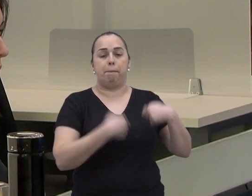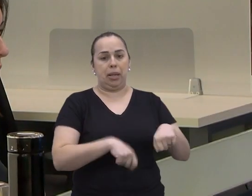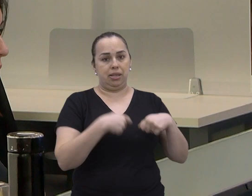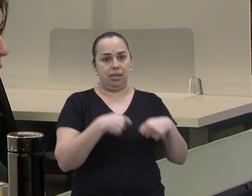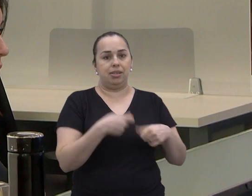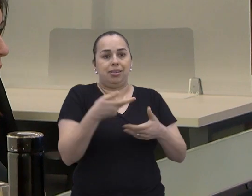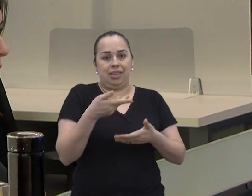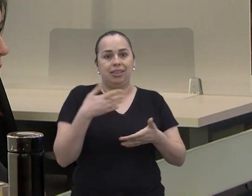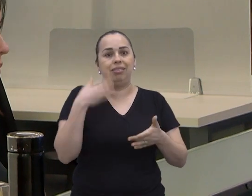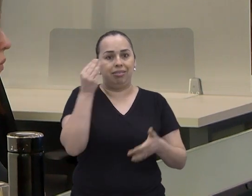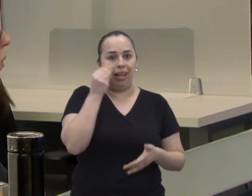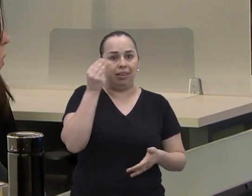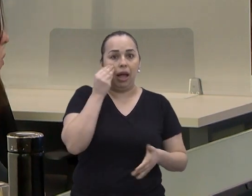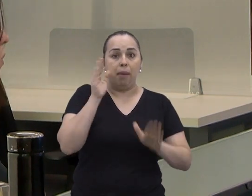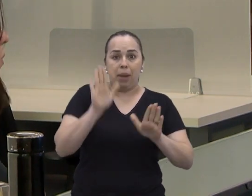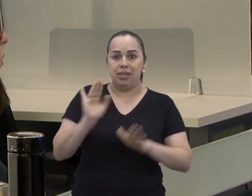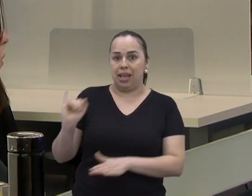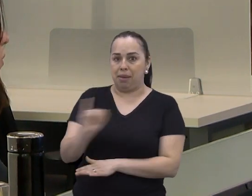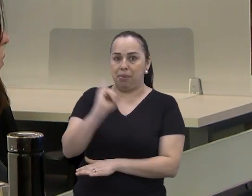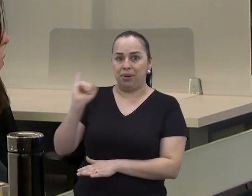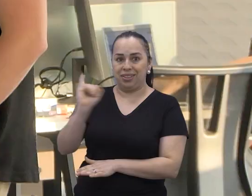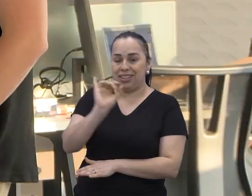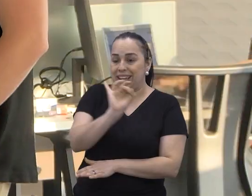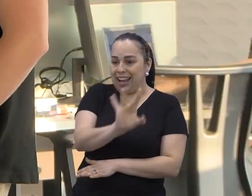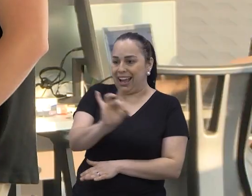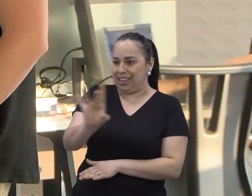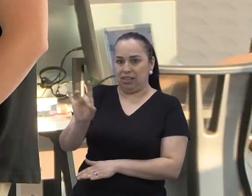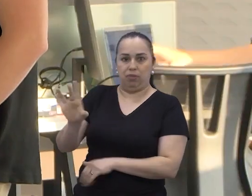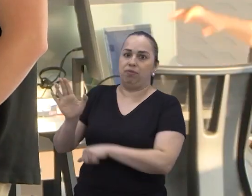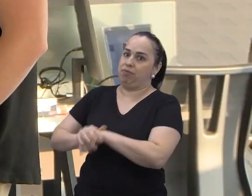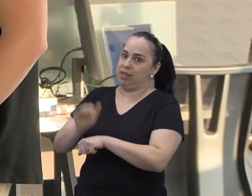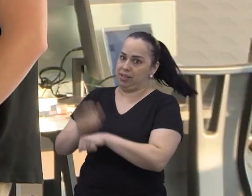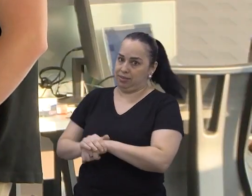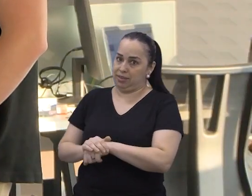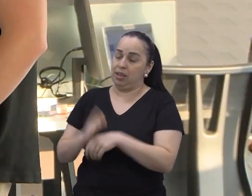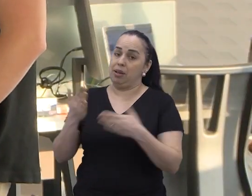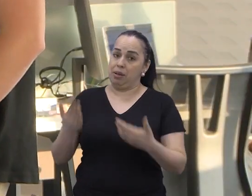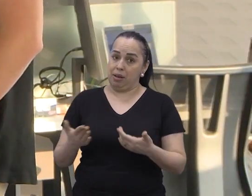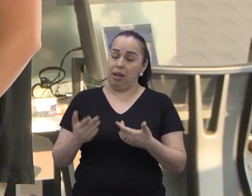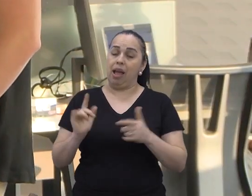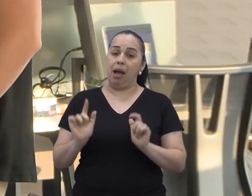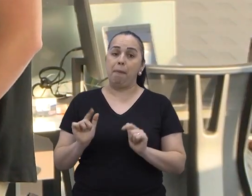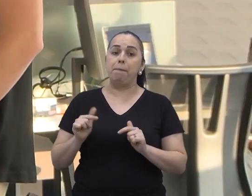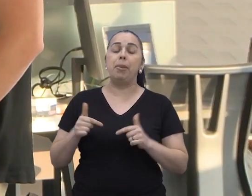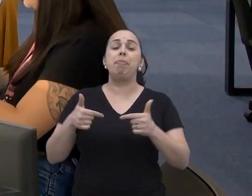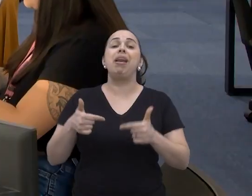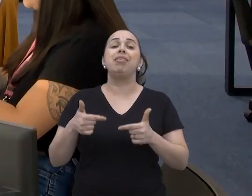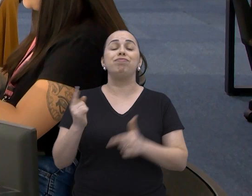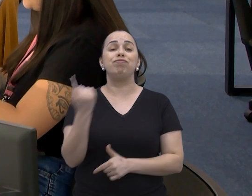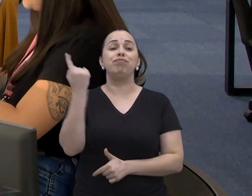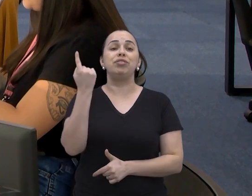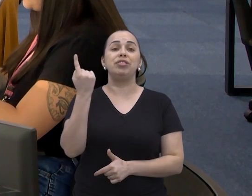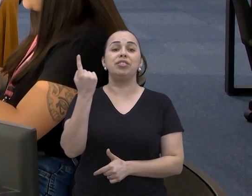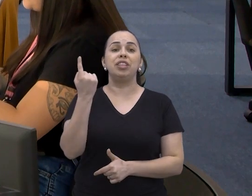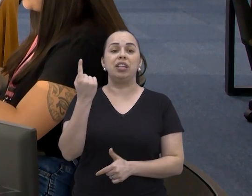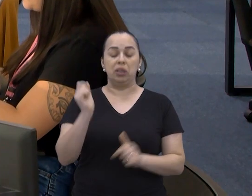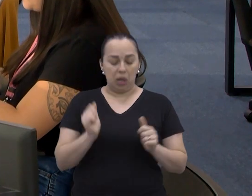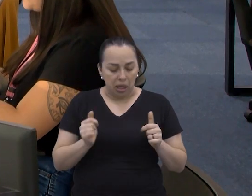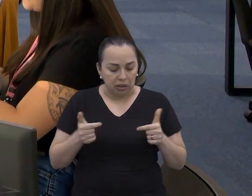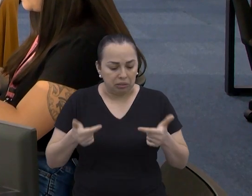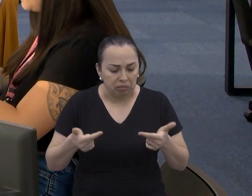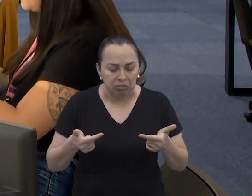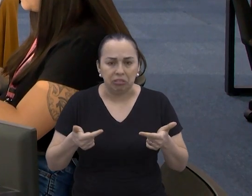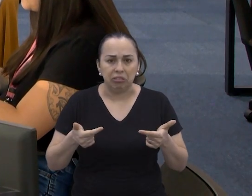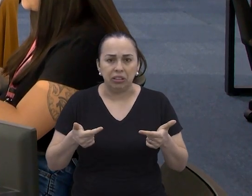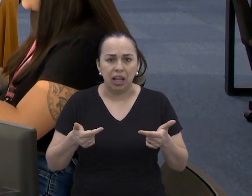os líderes que precisam buscar uma harmonia. É importante que cada um faça a sua parte. O primeiro passo é